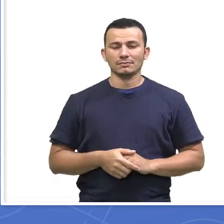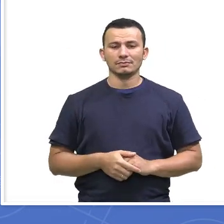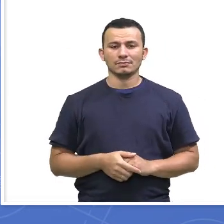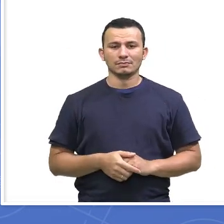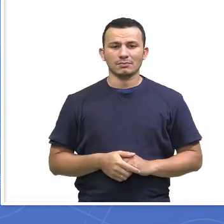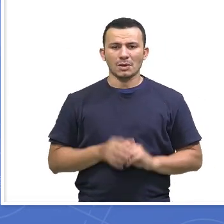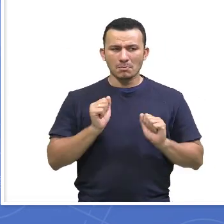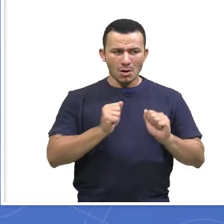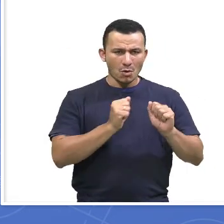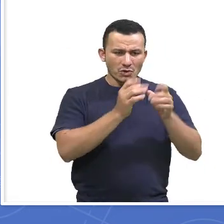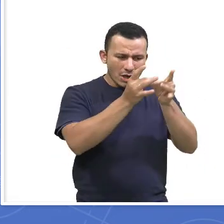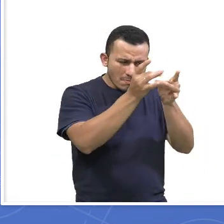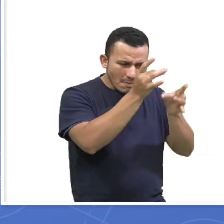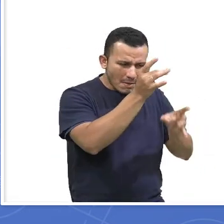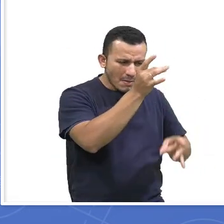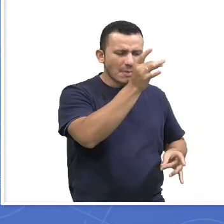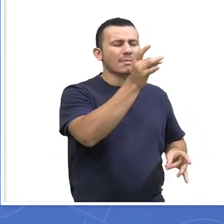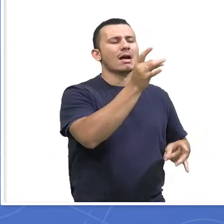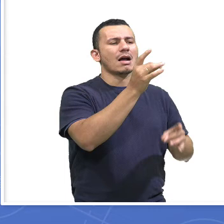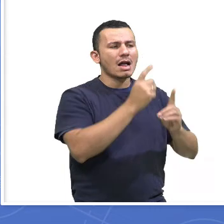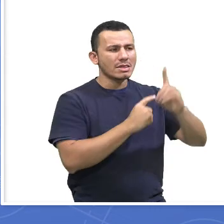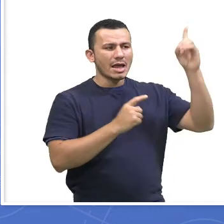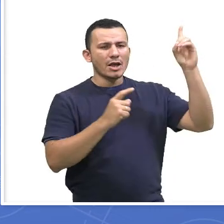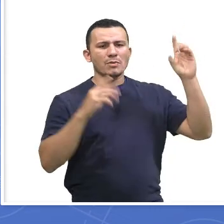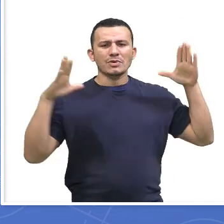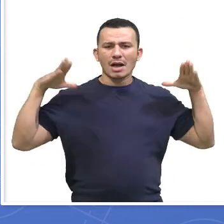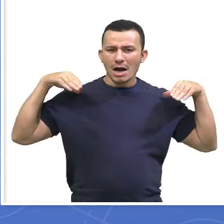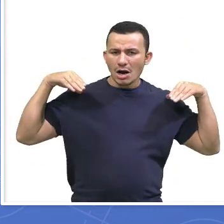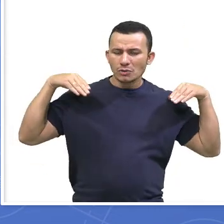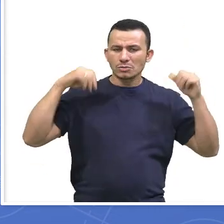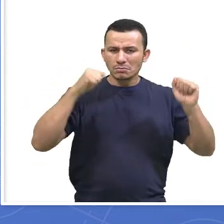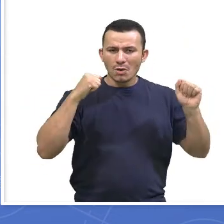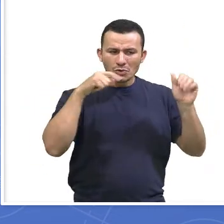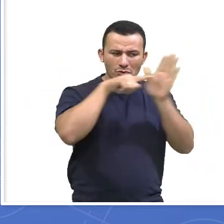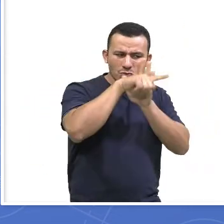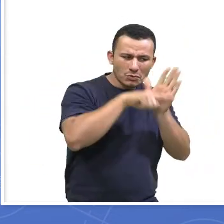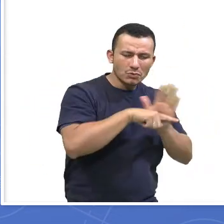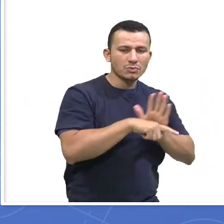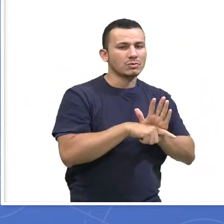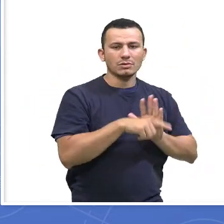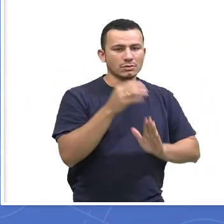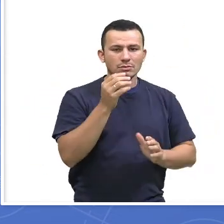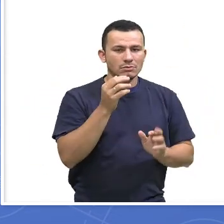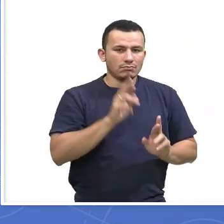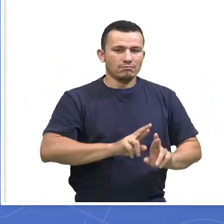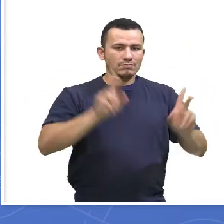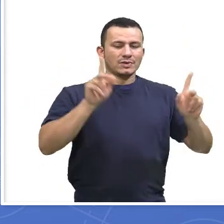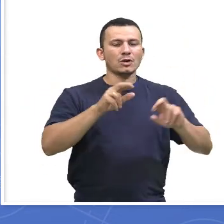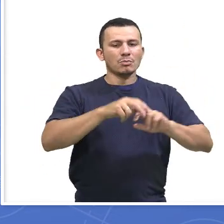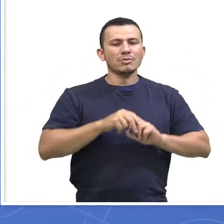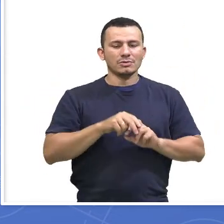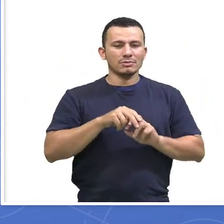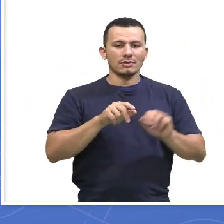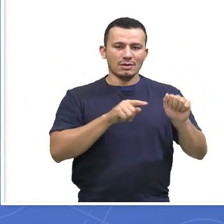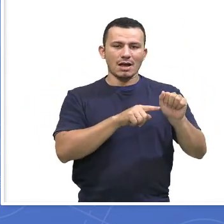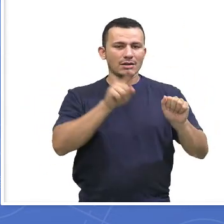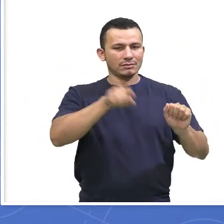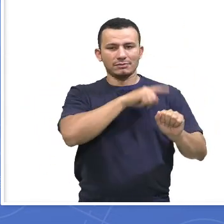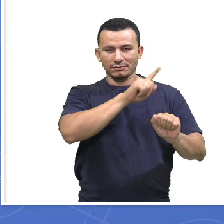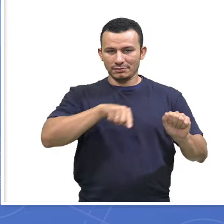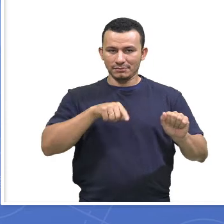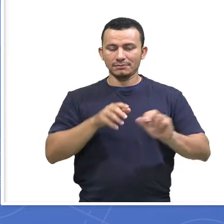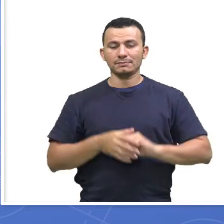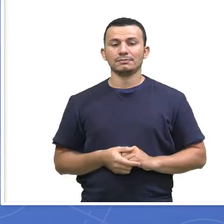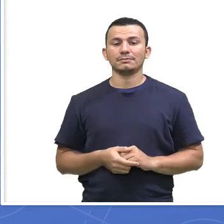fazer isso com Deus, ninguém pode fazer isso com anjo, com espírito. Então, não cabe na questão. Então, você já elimina por aí. A letra B,